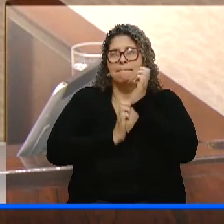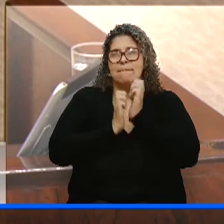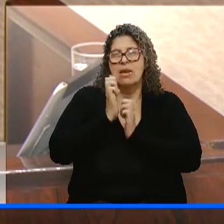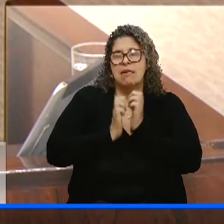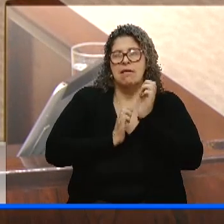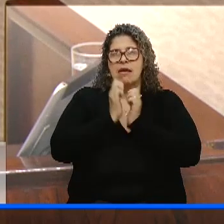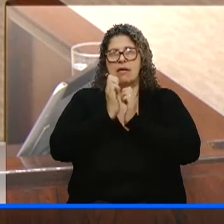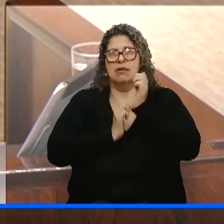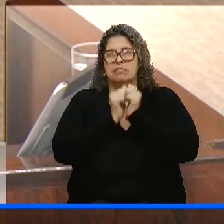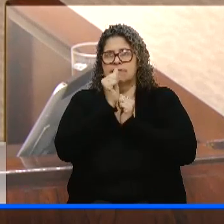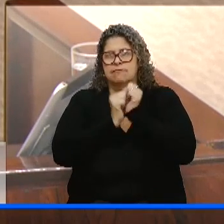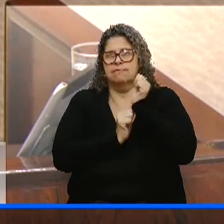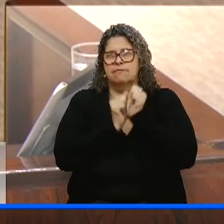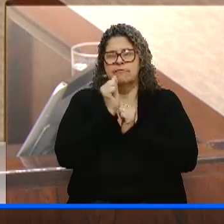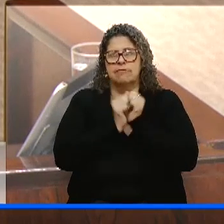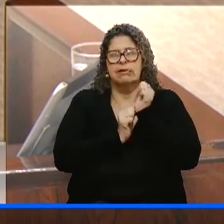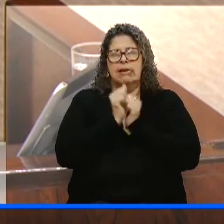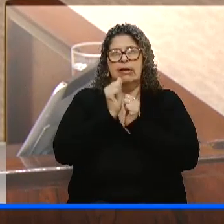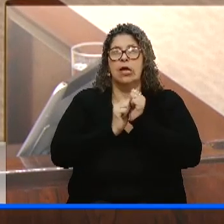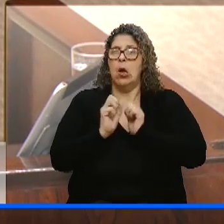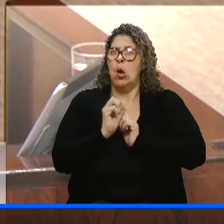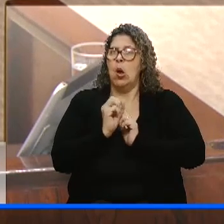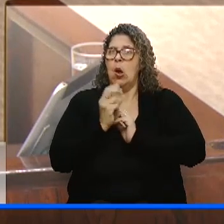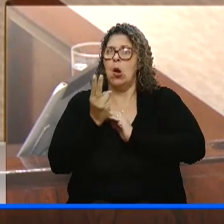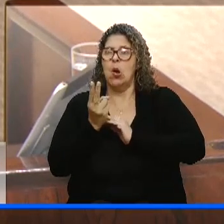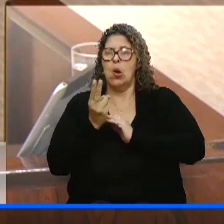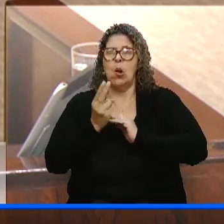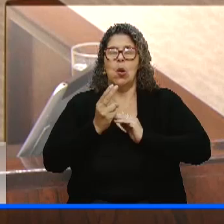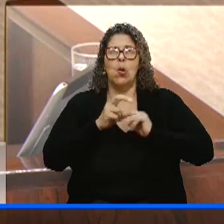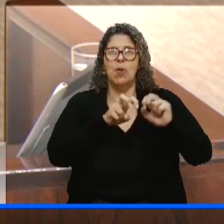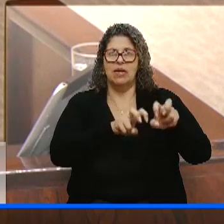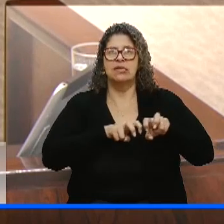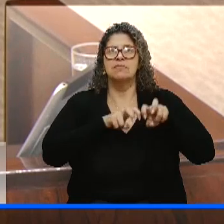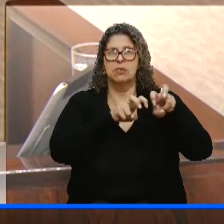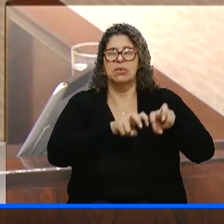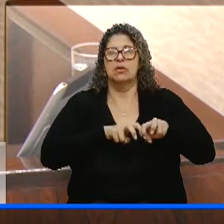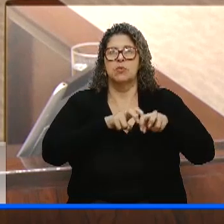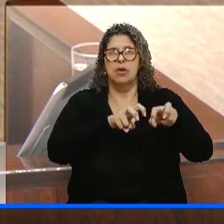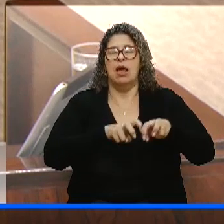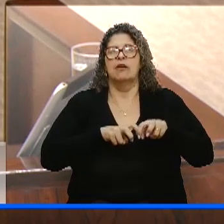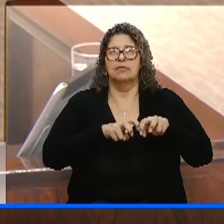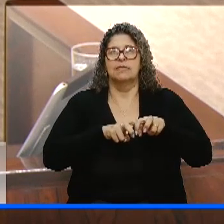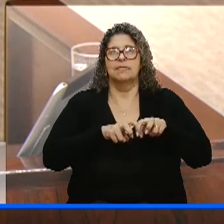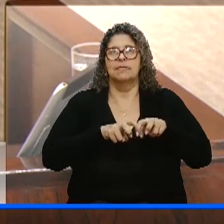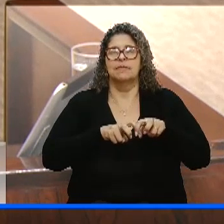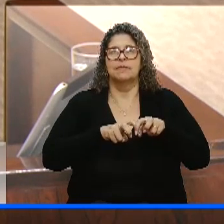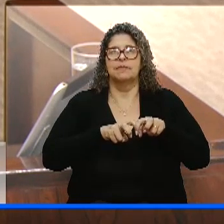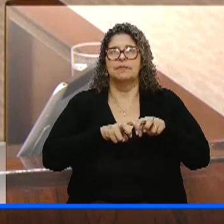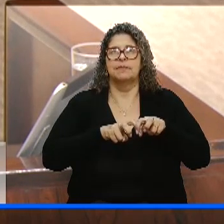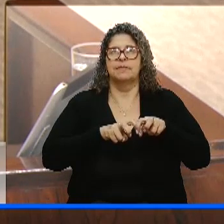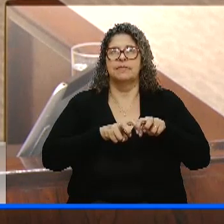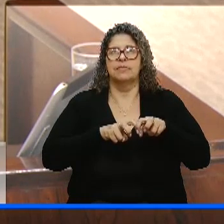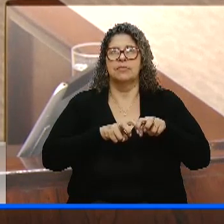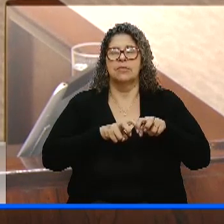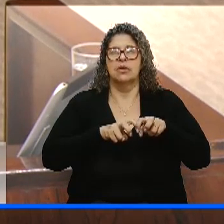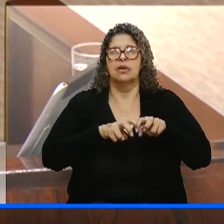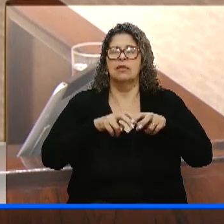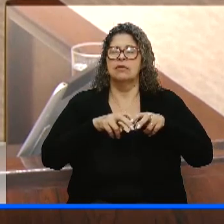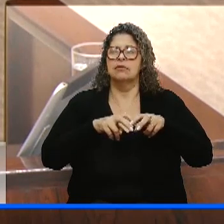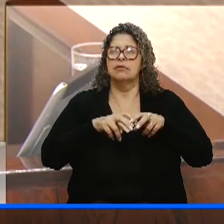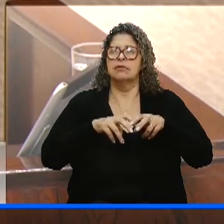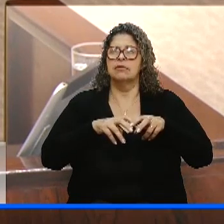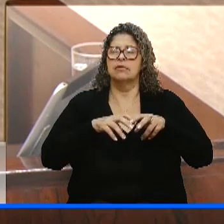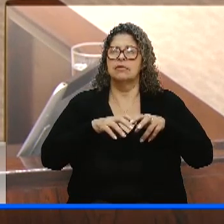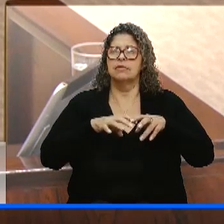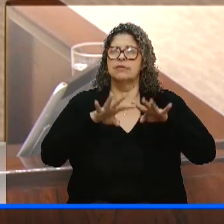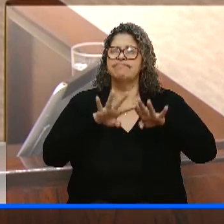industriais ou as propriedades rurais nós temos visto e